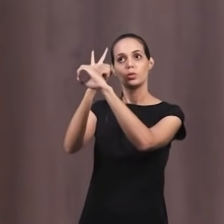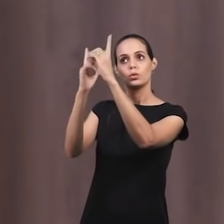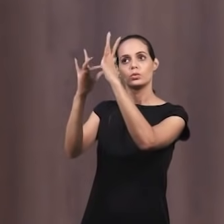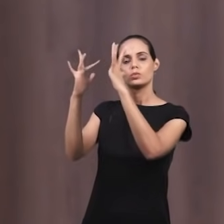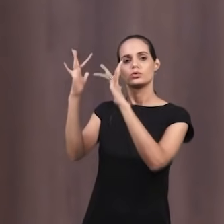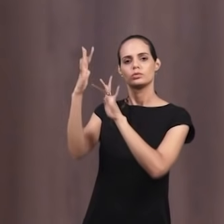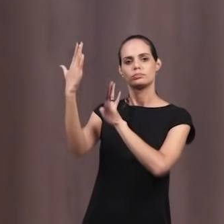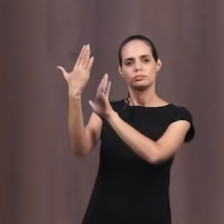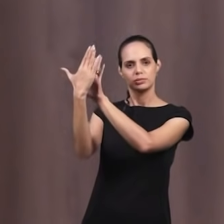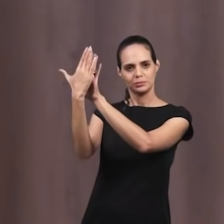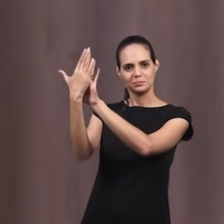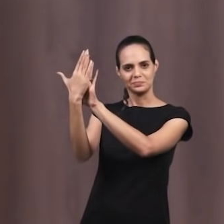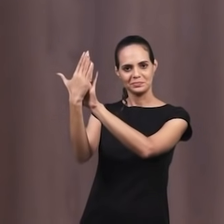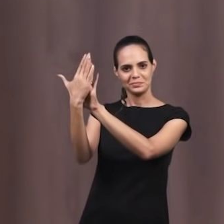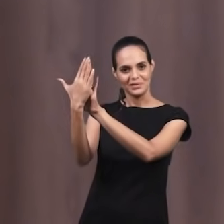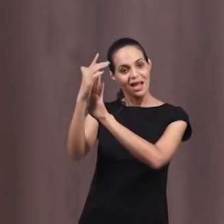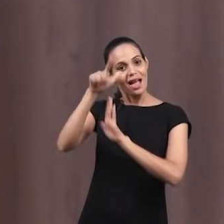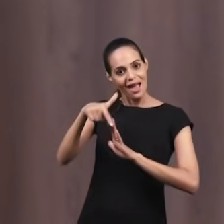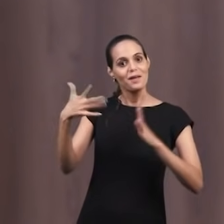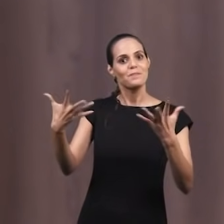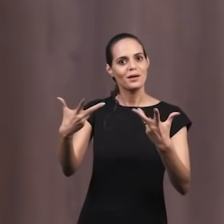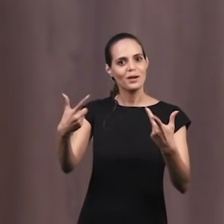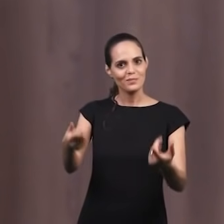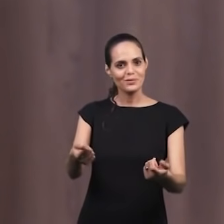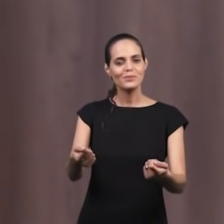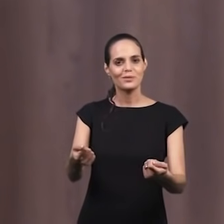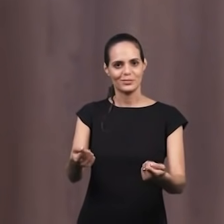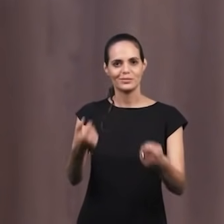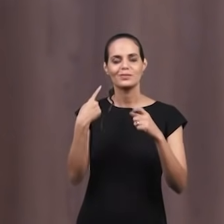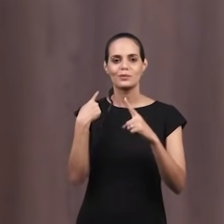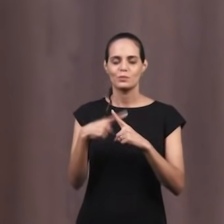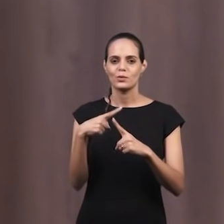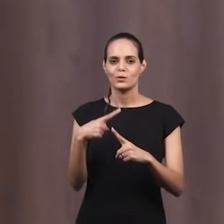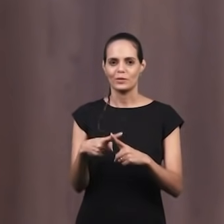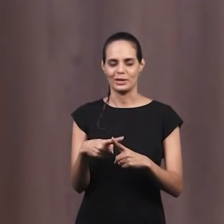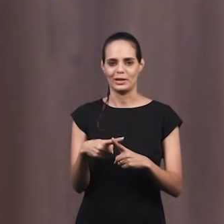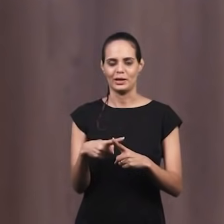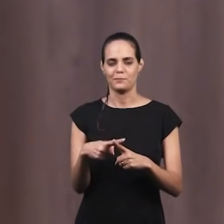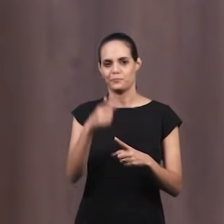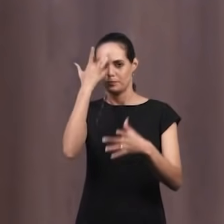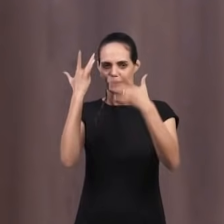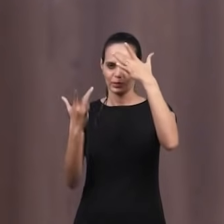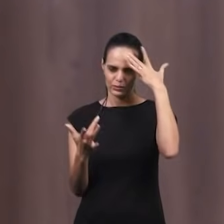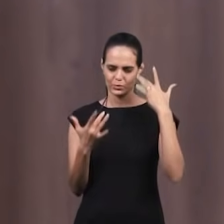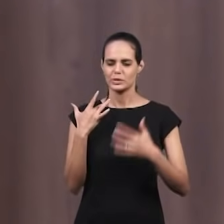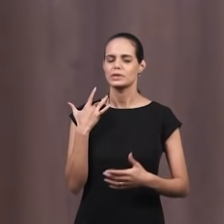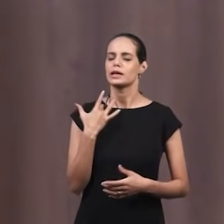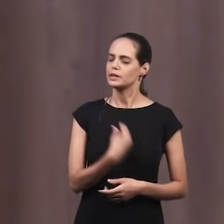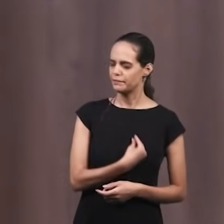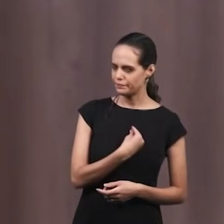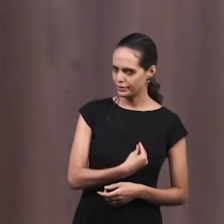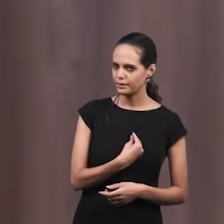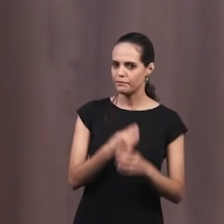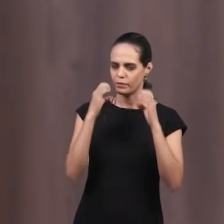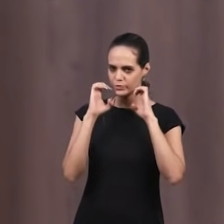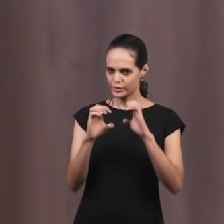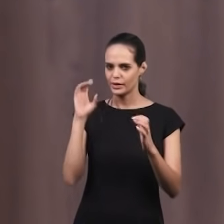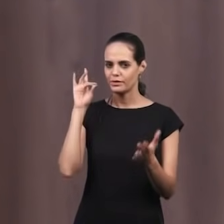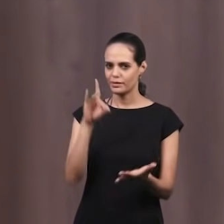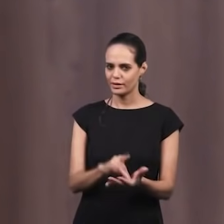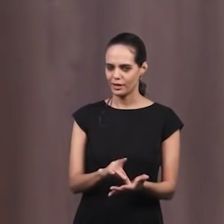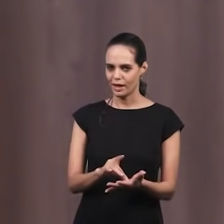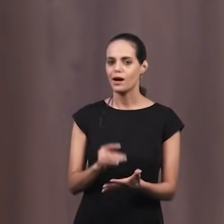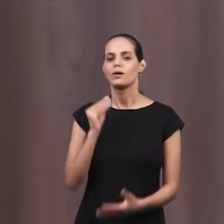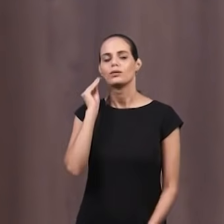encontro com o Senhor. E isso é maravilhoso, porque aqueles que vivemos o Evangelho verdadeiro, estamos vivendo